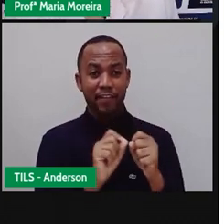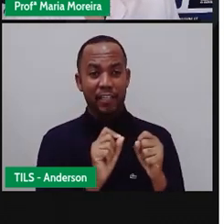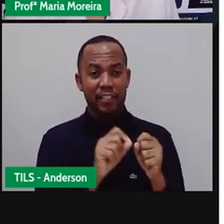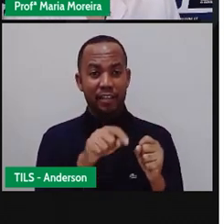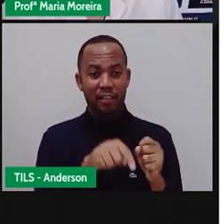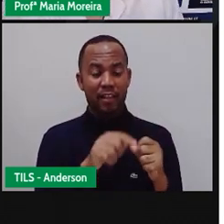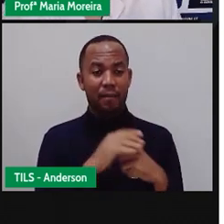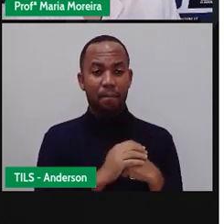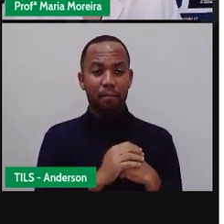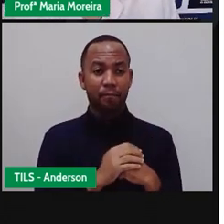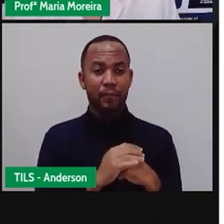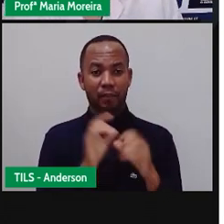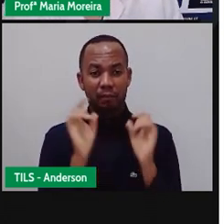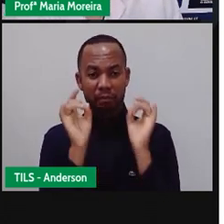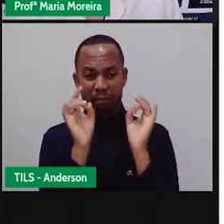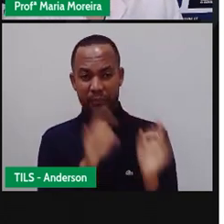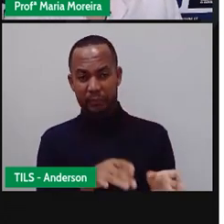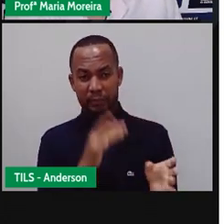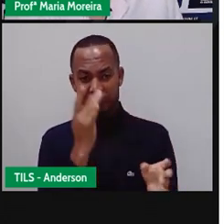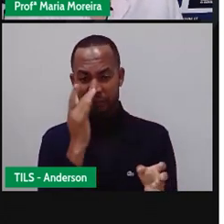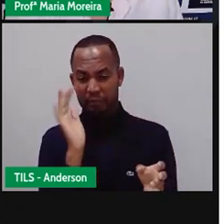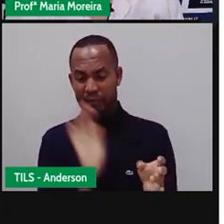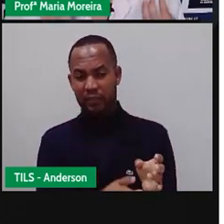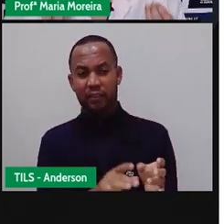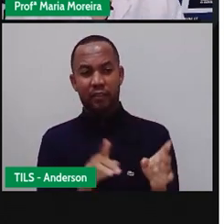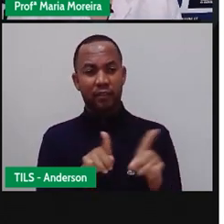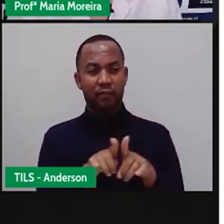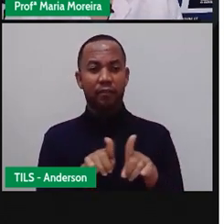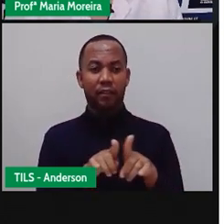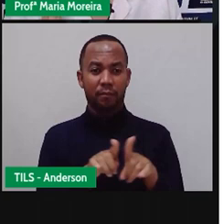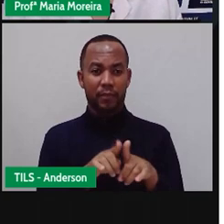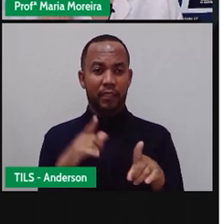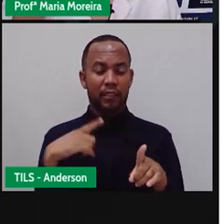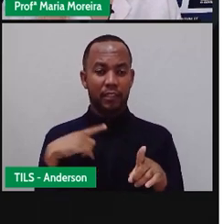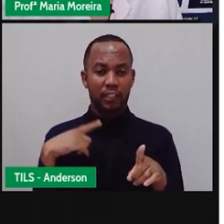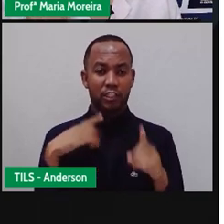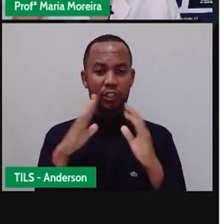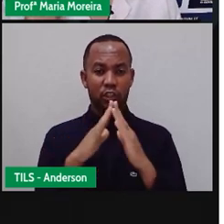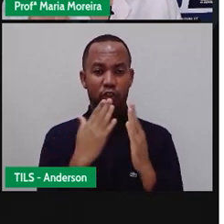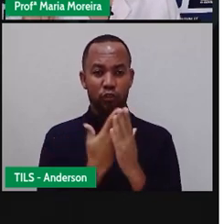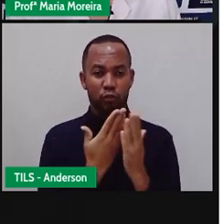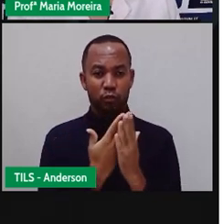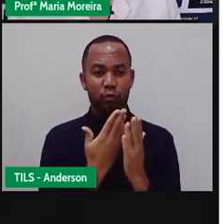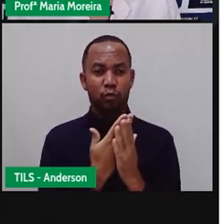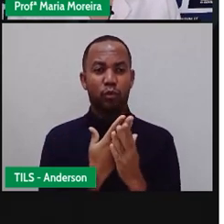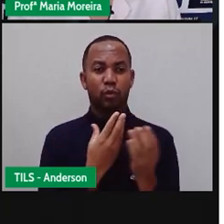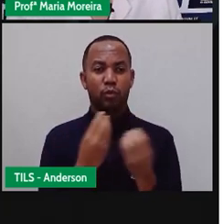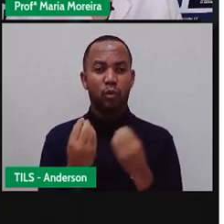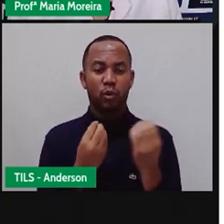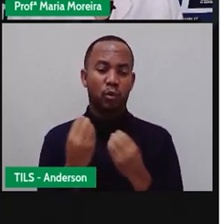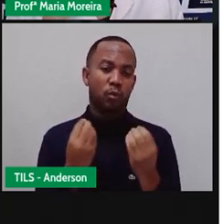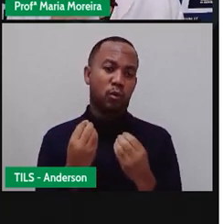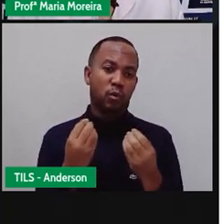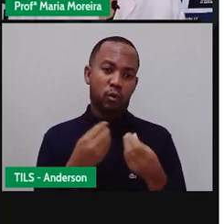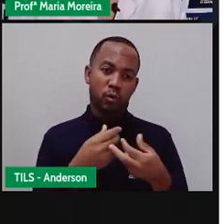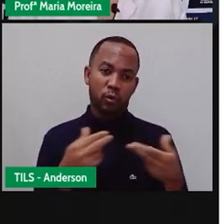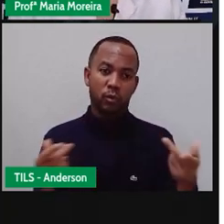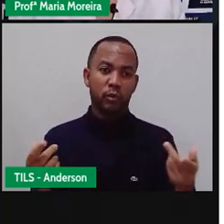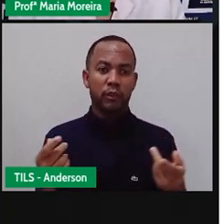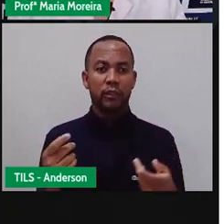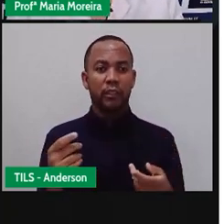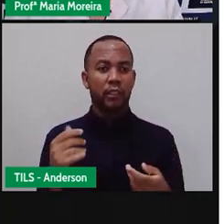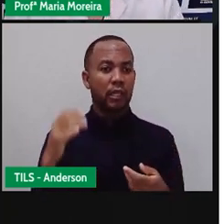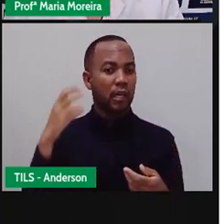descarte dos produtos e até mesmo existe e sobre o impacto das zonas de frequência utilizados né na